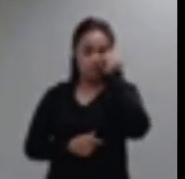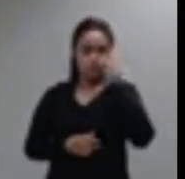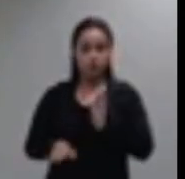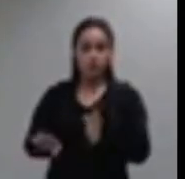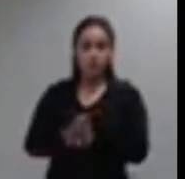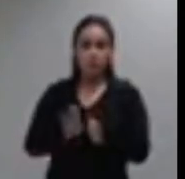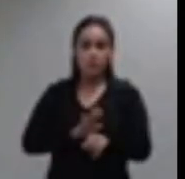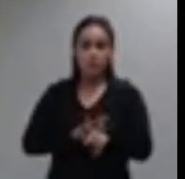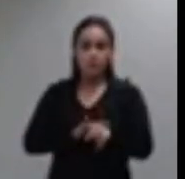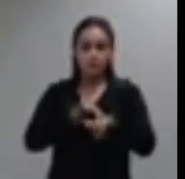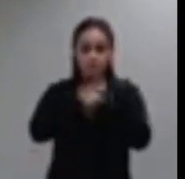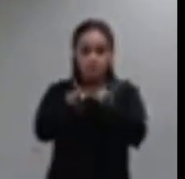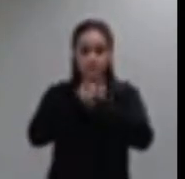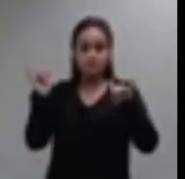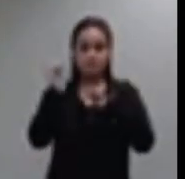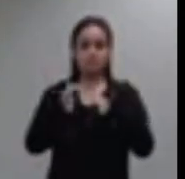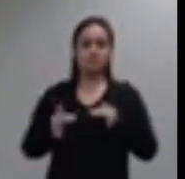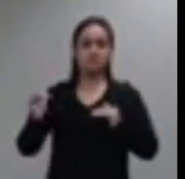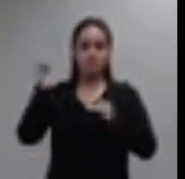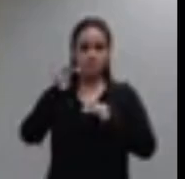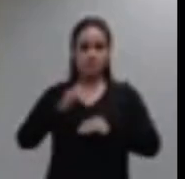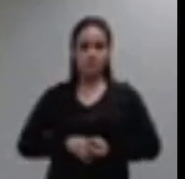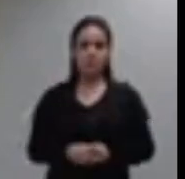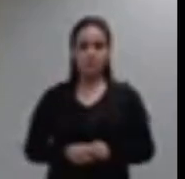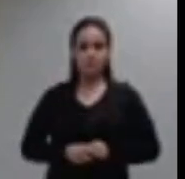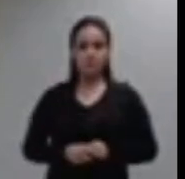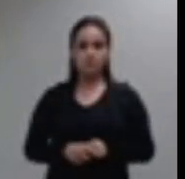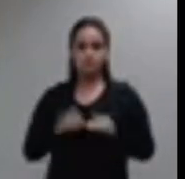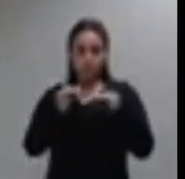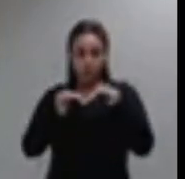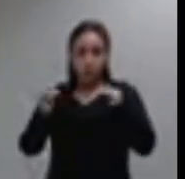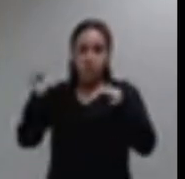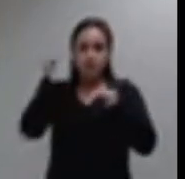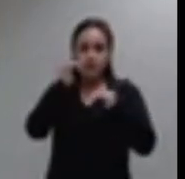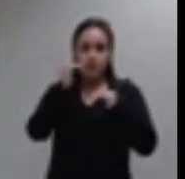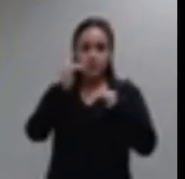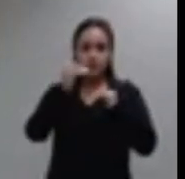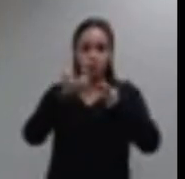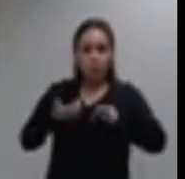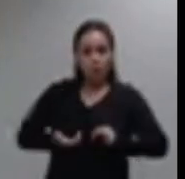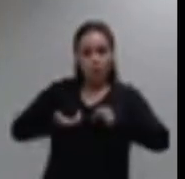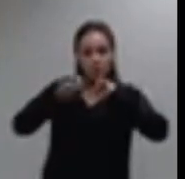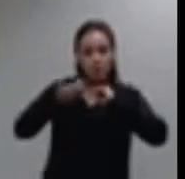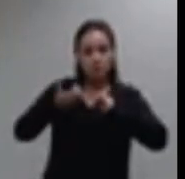as autoridades, o Congresso Nacional, o Executivo,